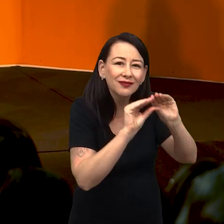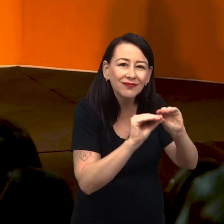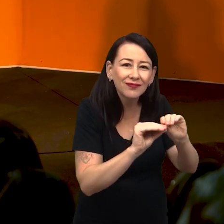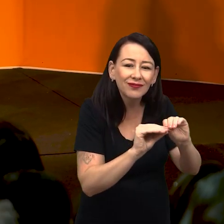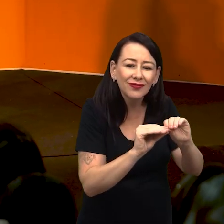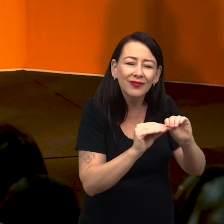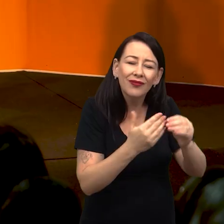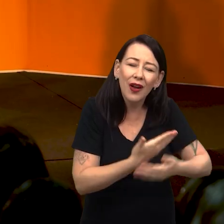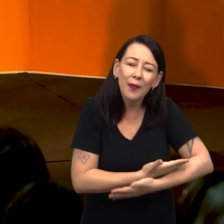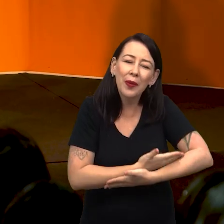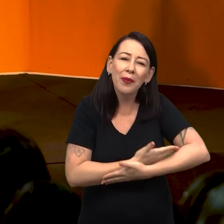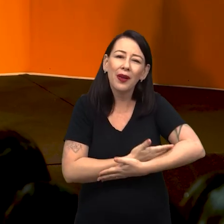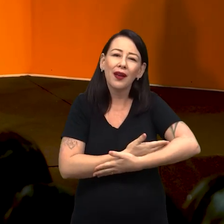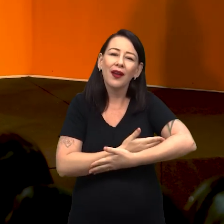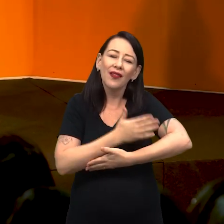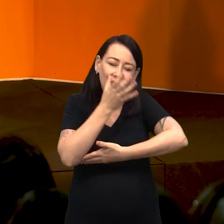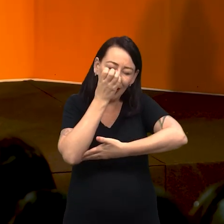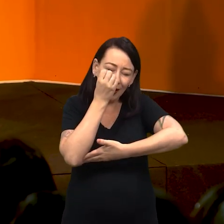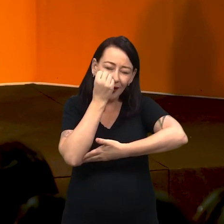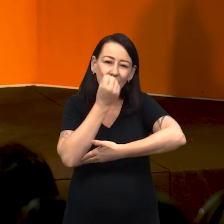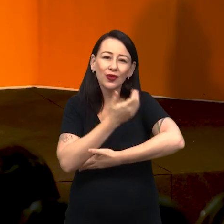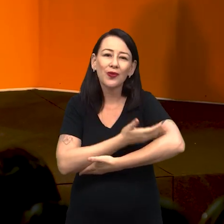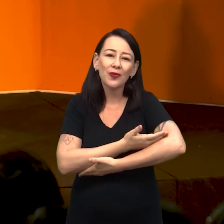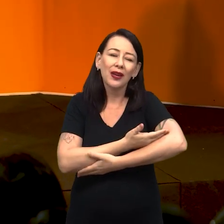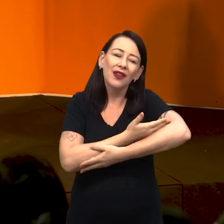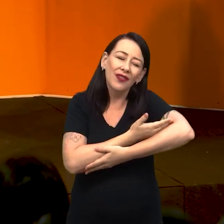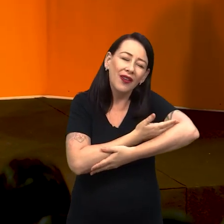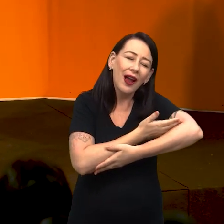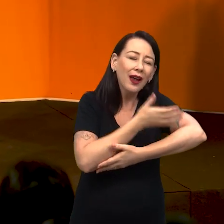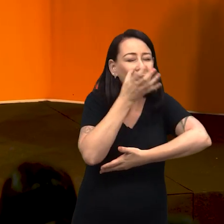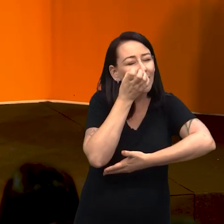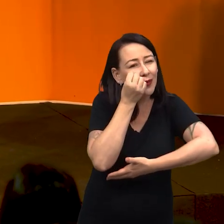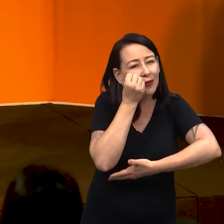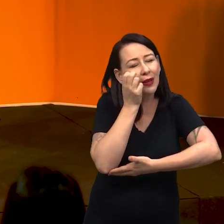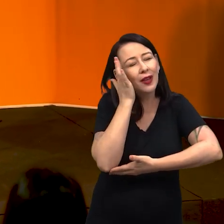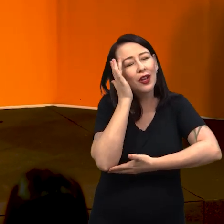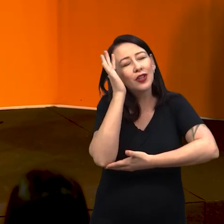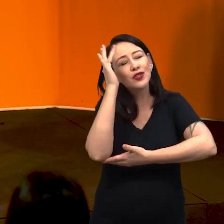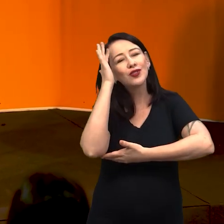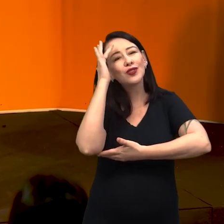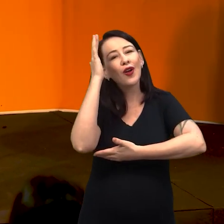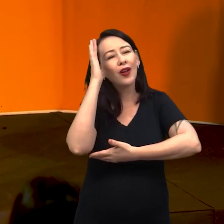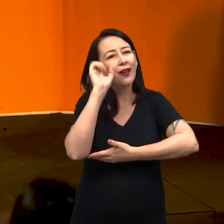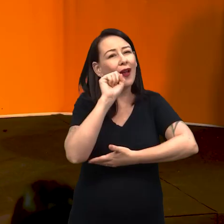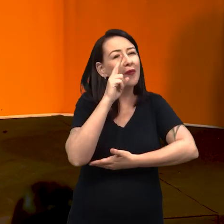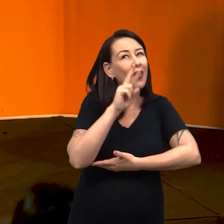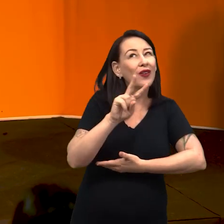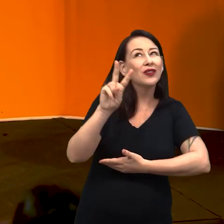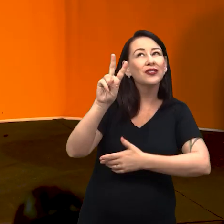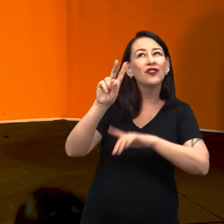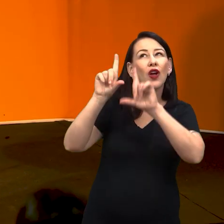Vai dormir, meu bebê, vai dormir e sonhar, deixa a